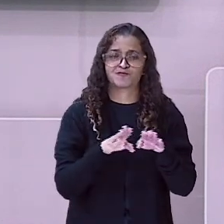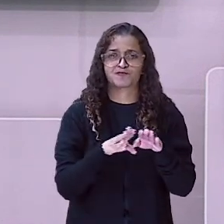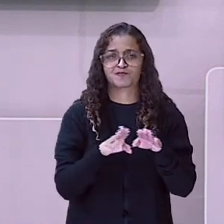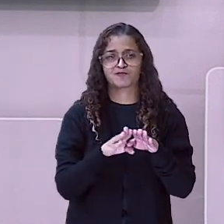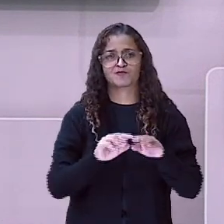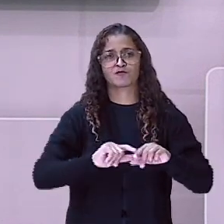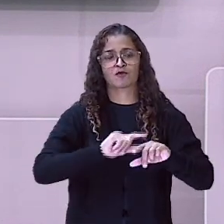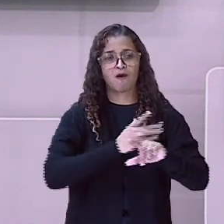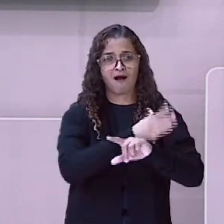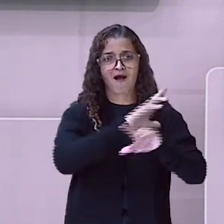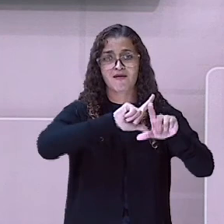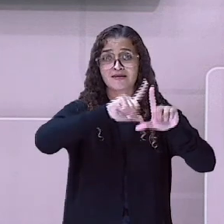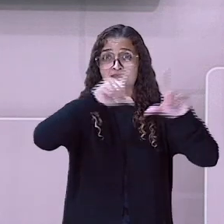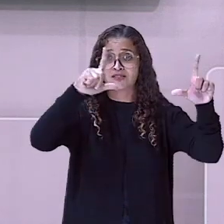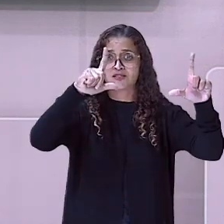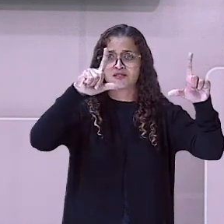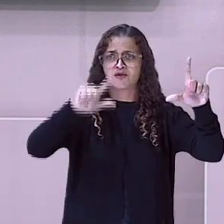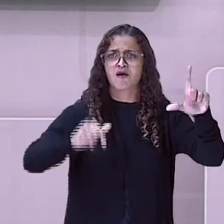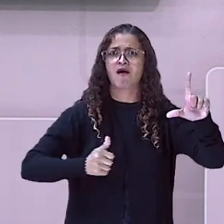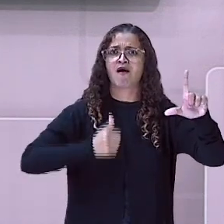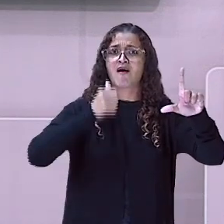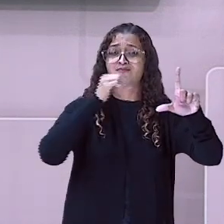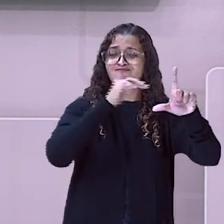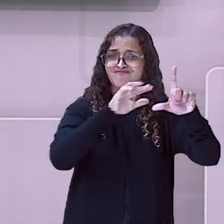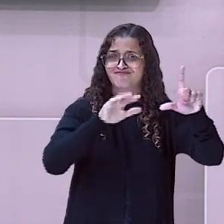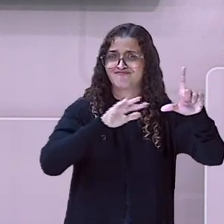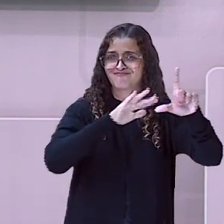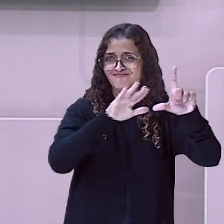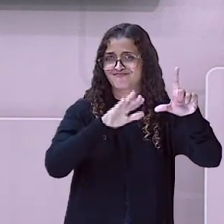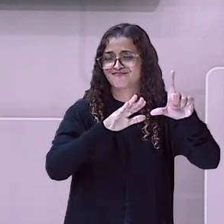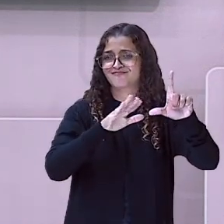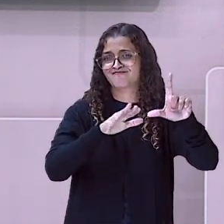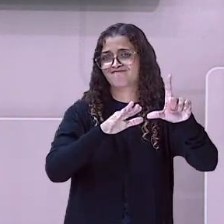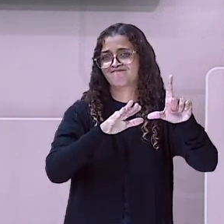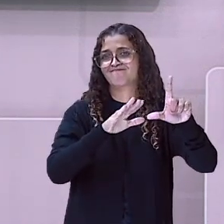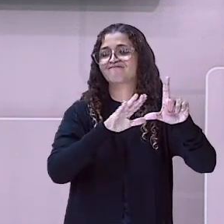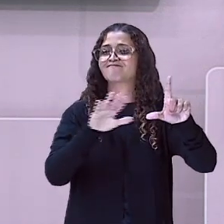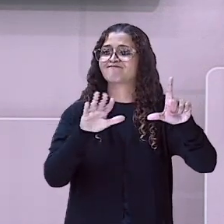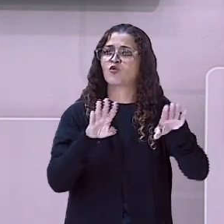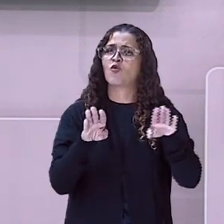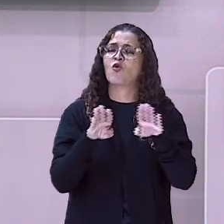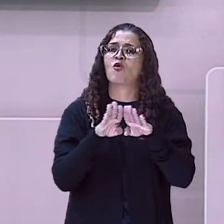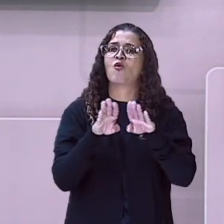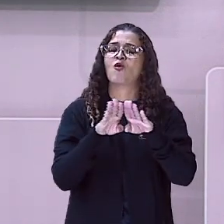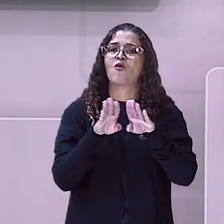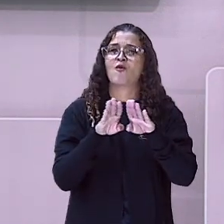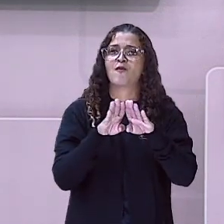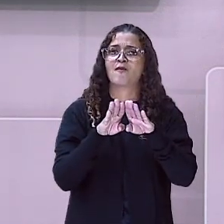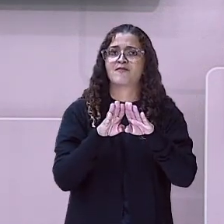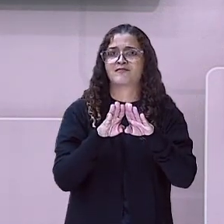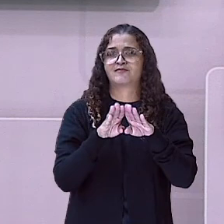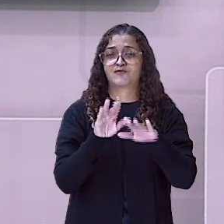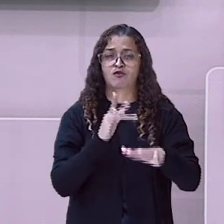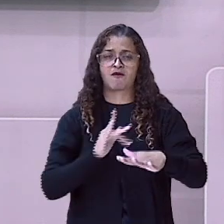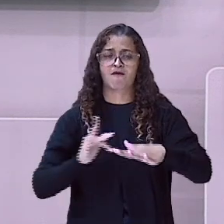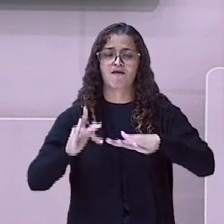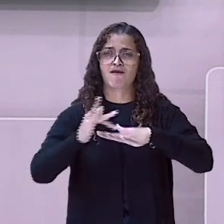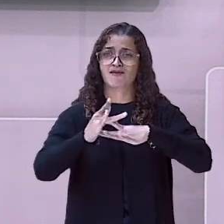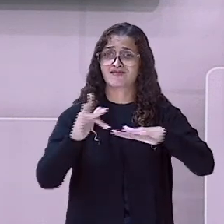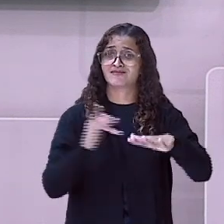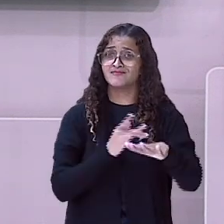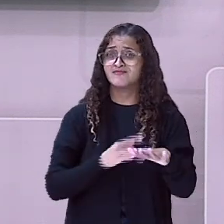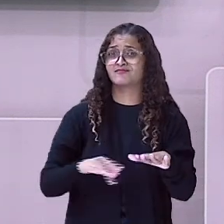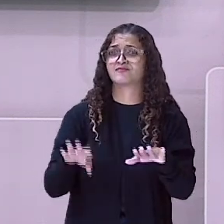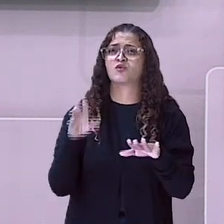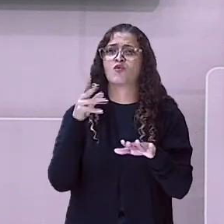SMED GV, aponte a câmera do seu celular na imagem que aparece no canto da tela. Acesse as nossas redes